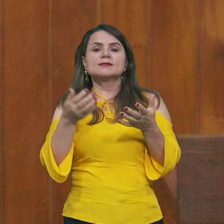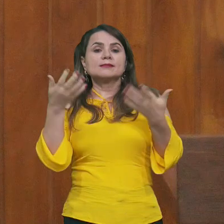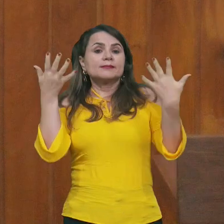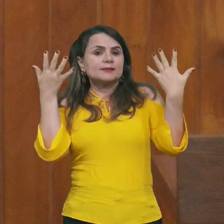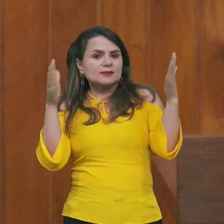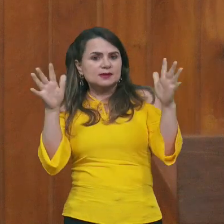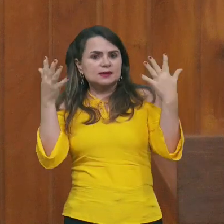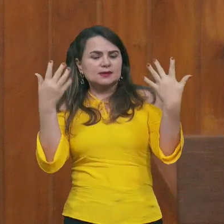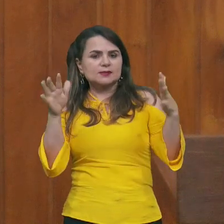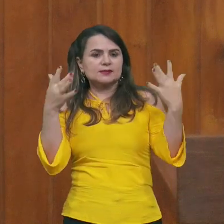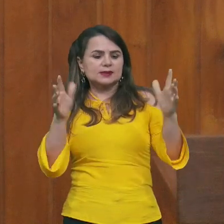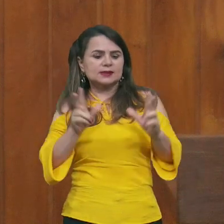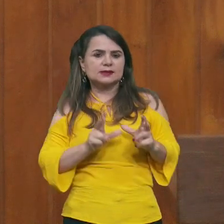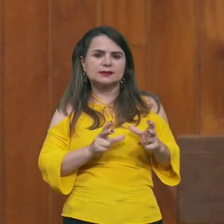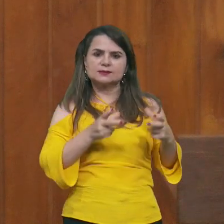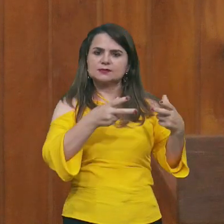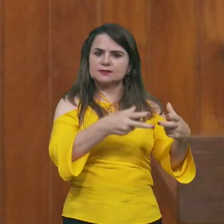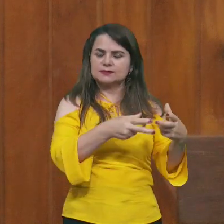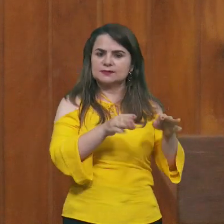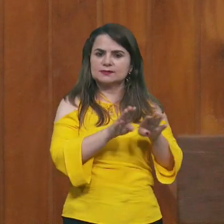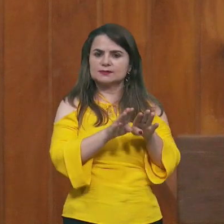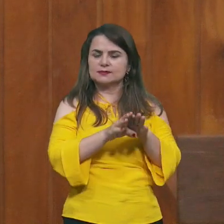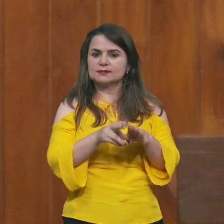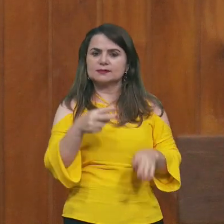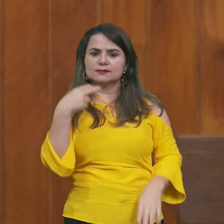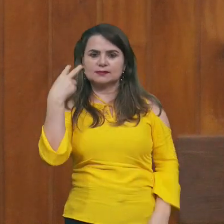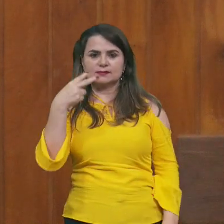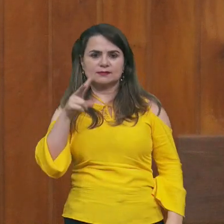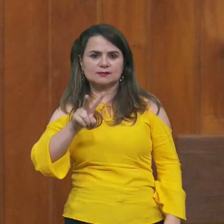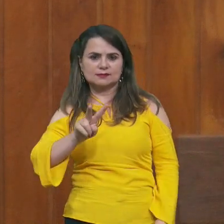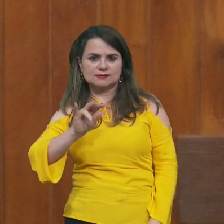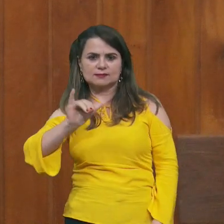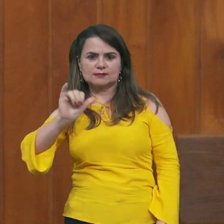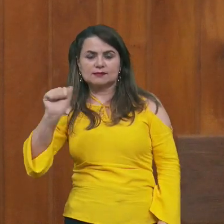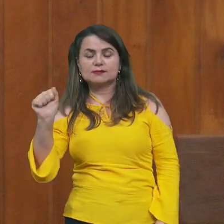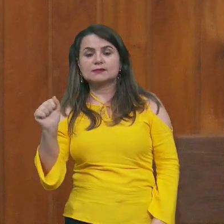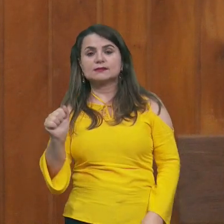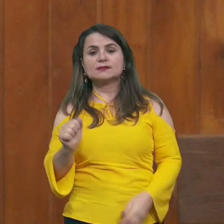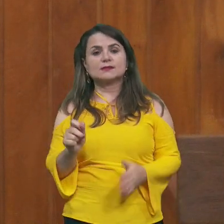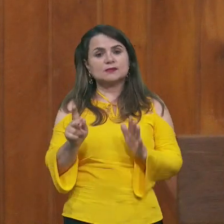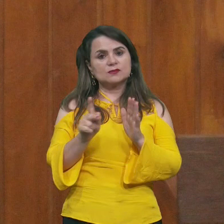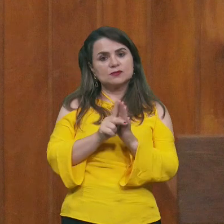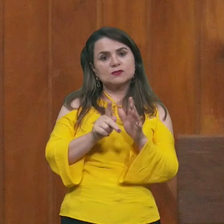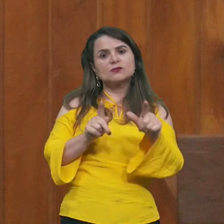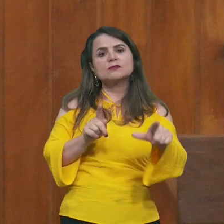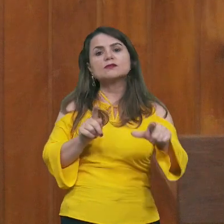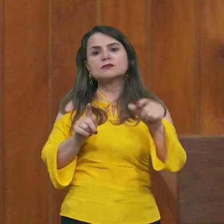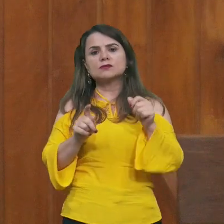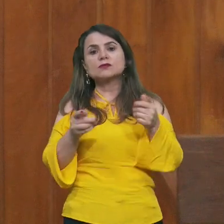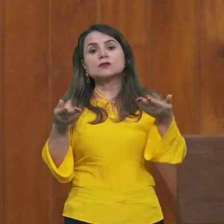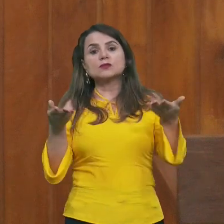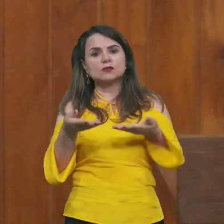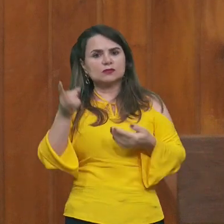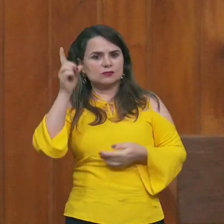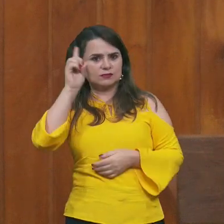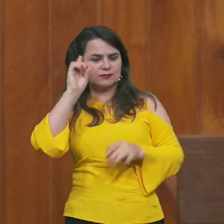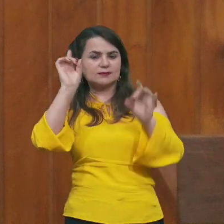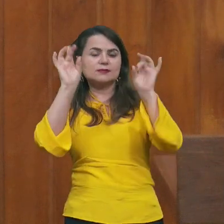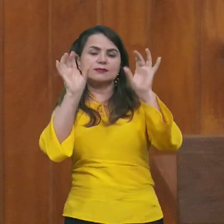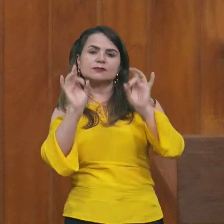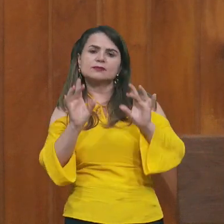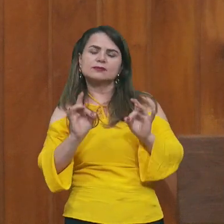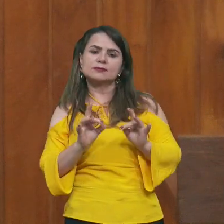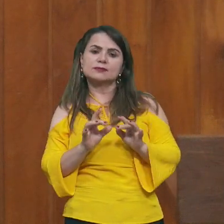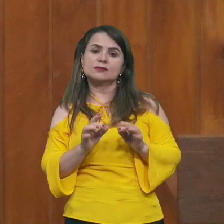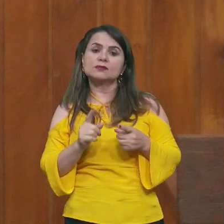Câmara e à vereadora Vânia pela iniciativa de solenizar a data de hoje, que é de